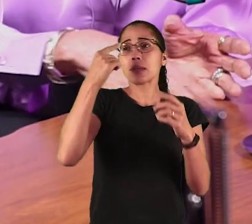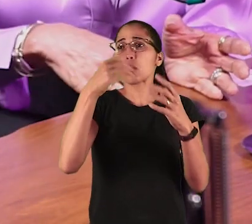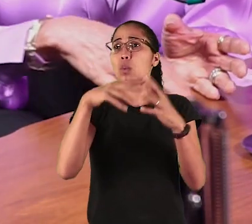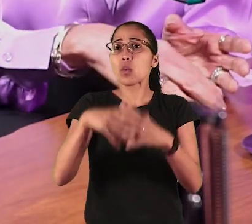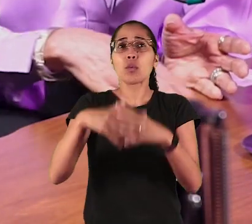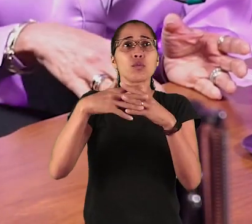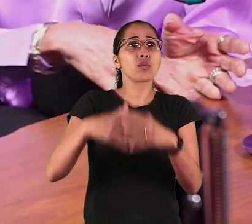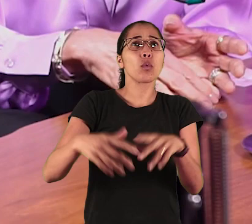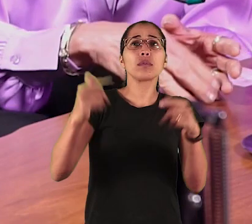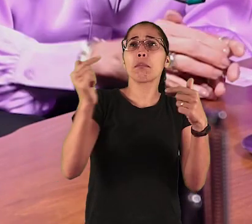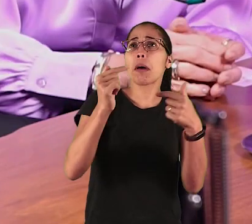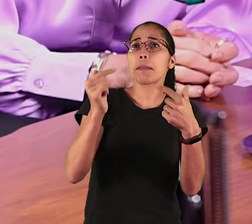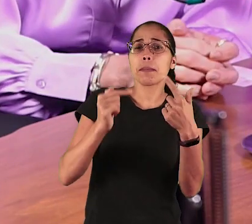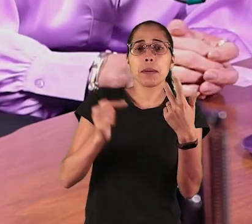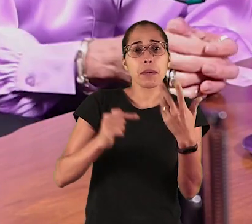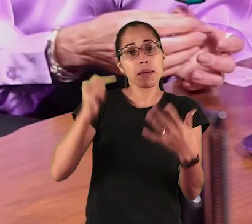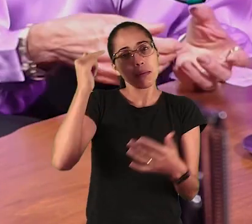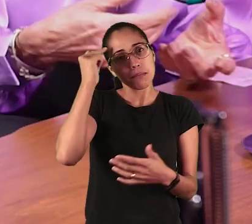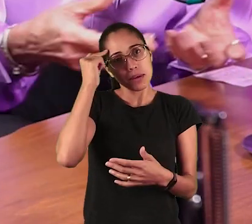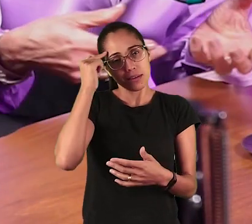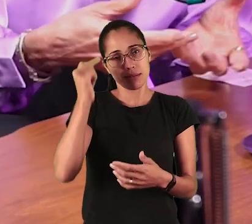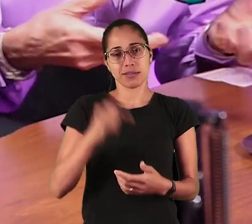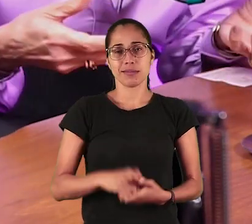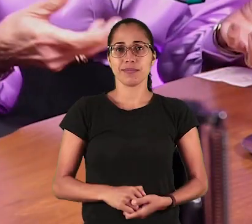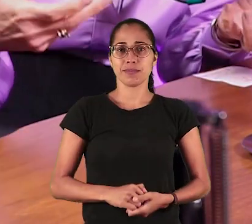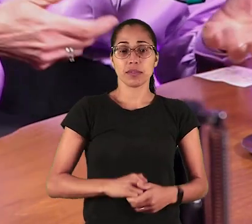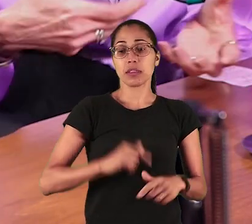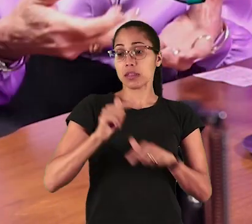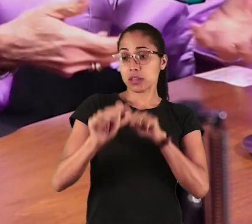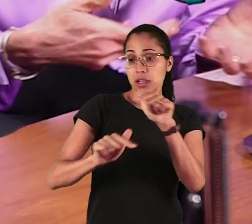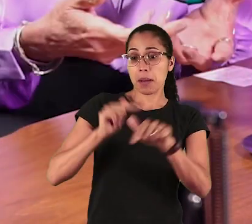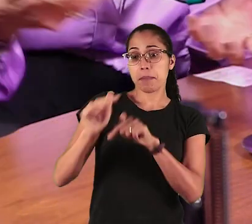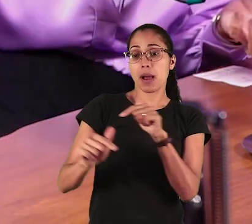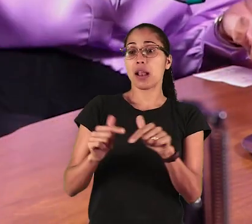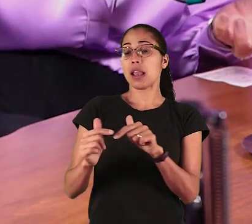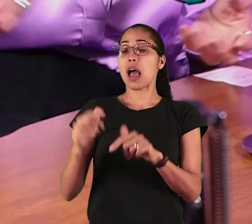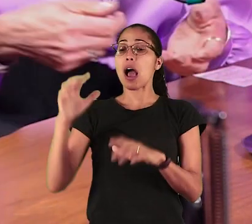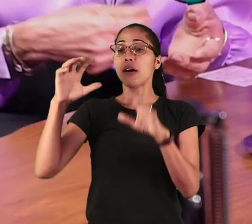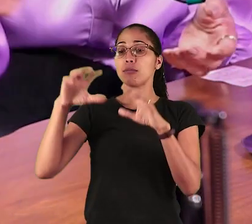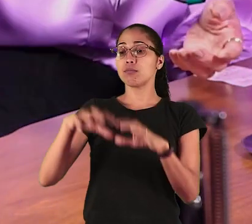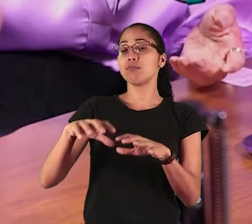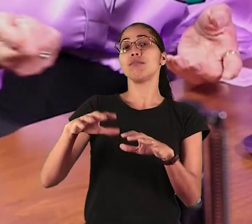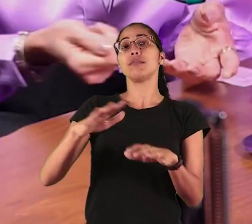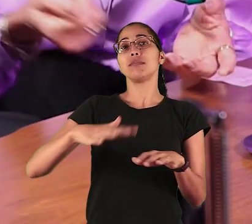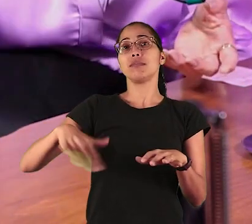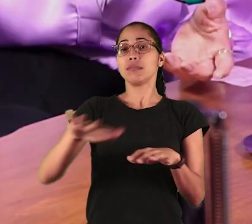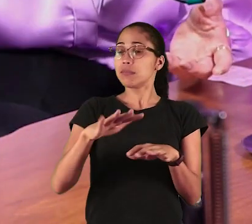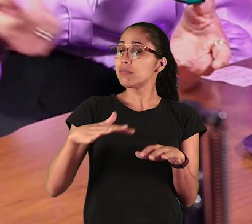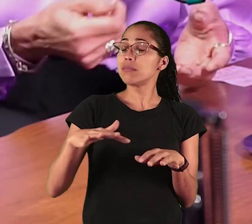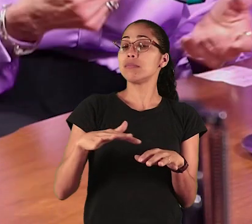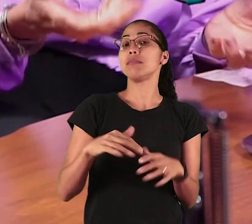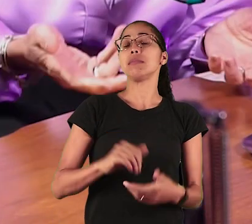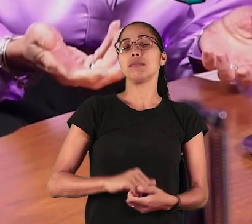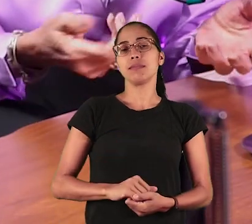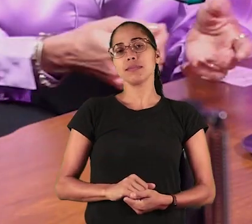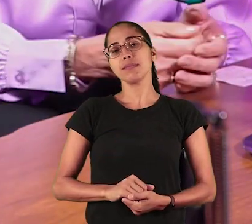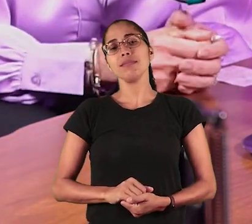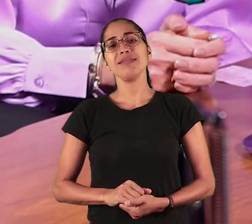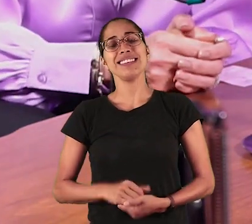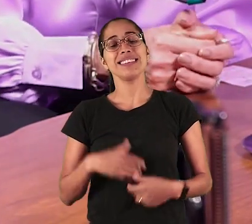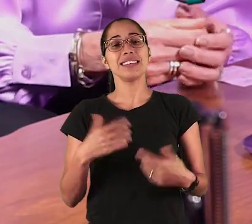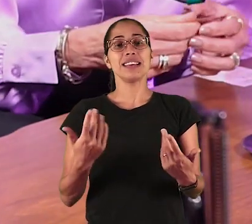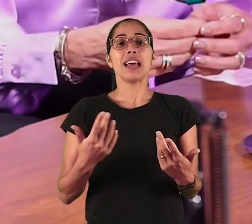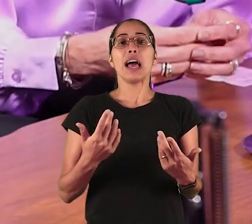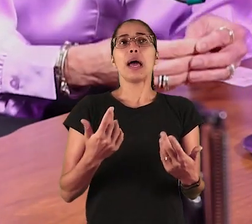algo que eu gosto muito também Quero trabalhar em algo que também tenha aí linkando já com a sua parte do Propósito